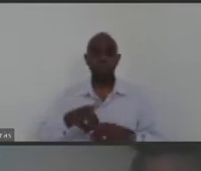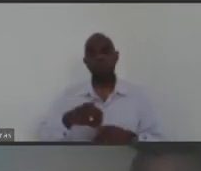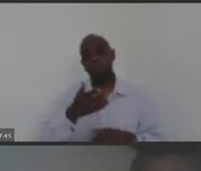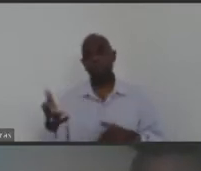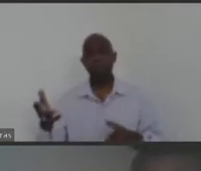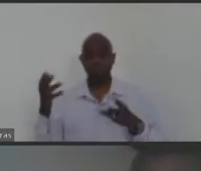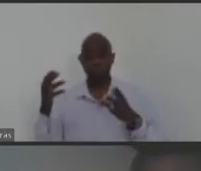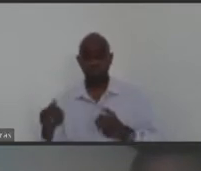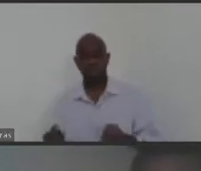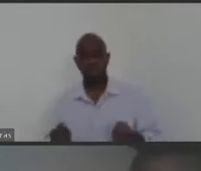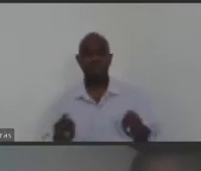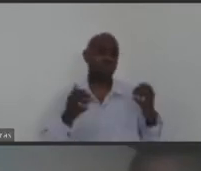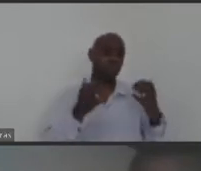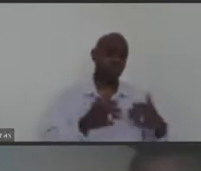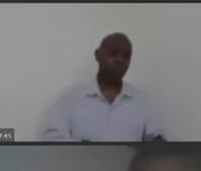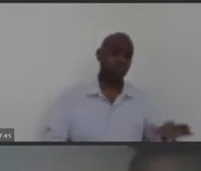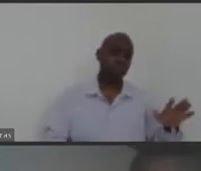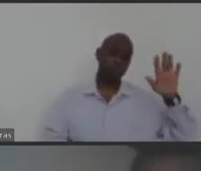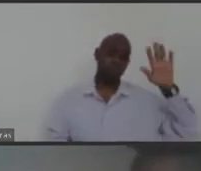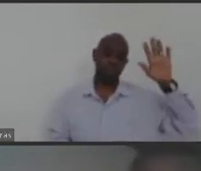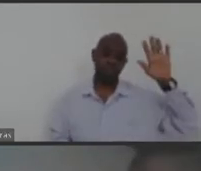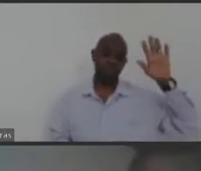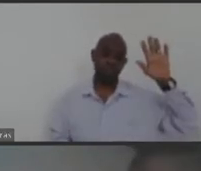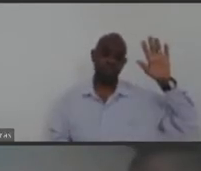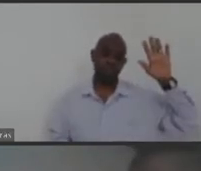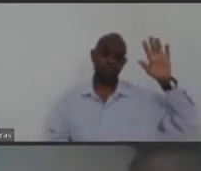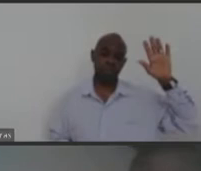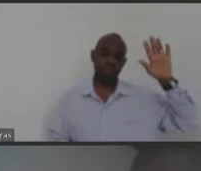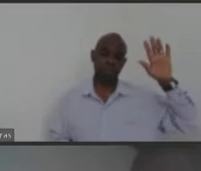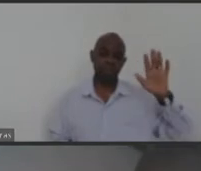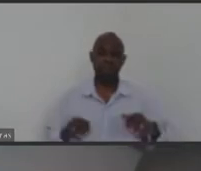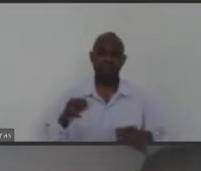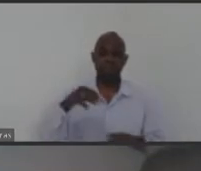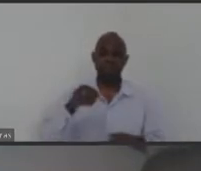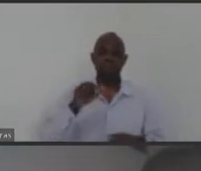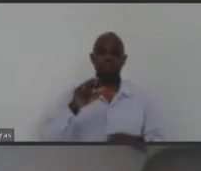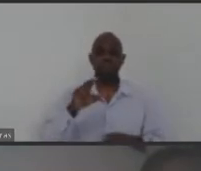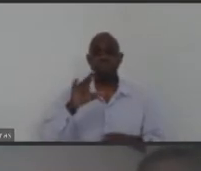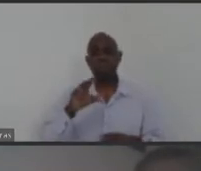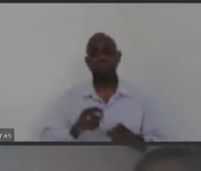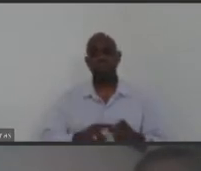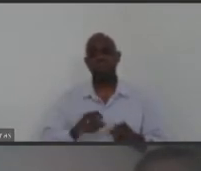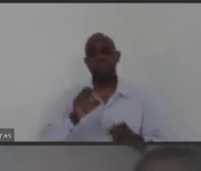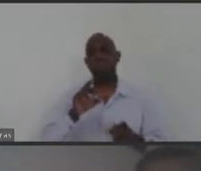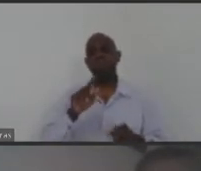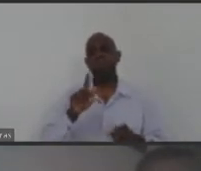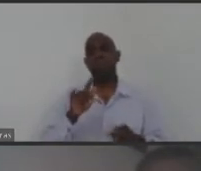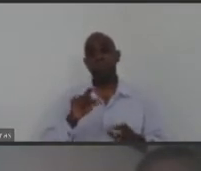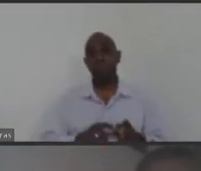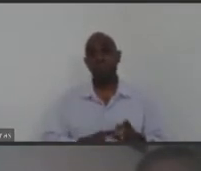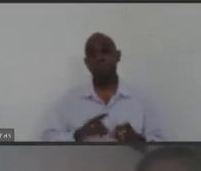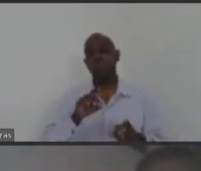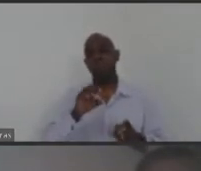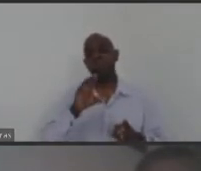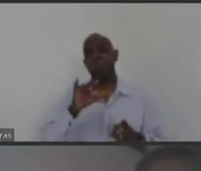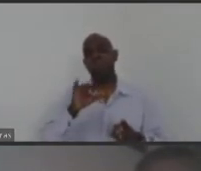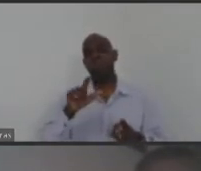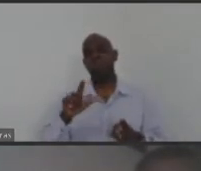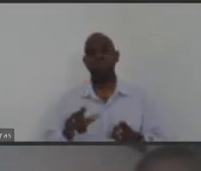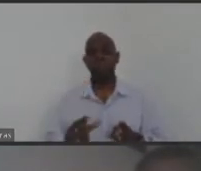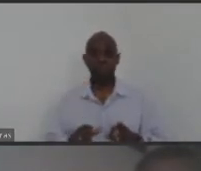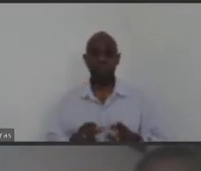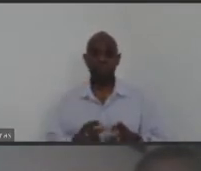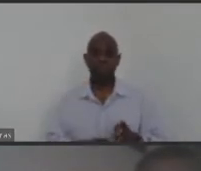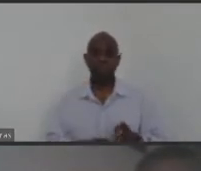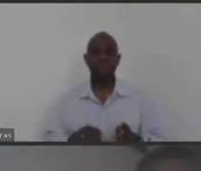estão, os contrários se manifestem. O voto contrário do vereador Márcio, vereador Dr. Sérgio, vereador Décio Marmiroli e vereador Filipe. 4